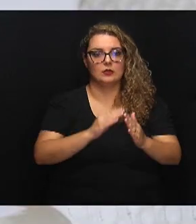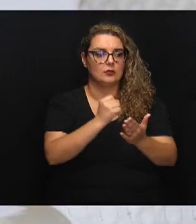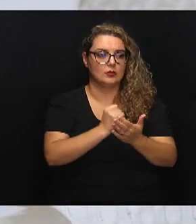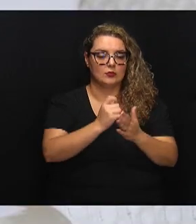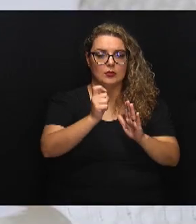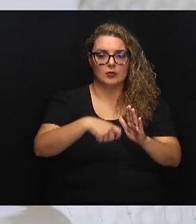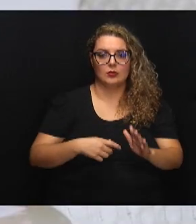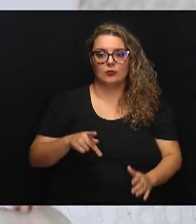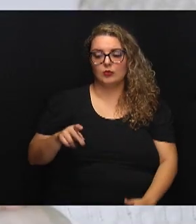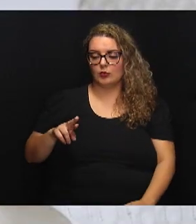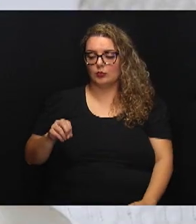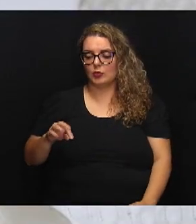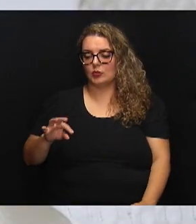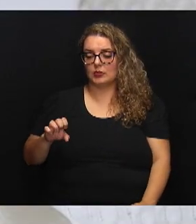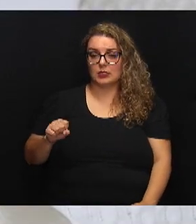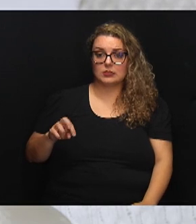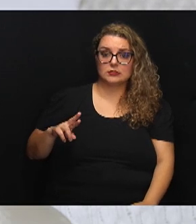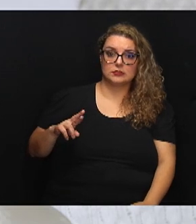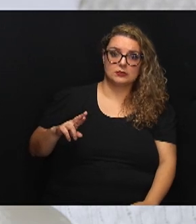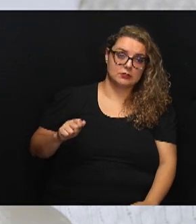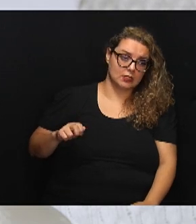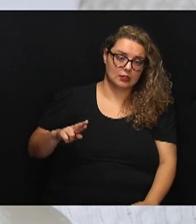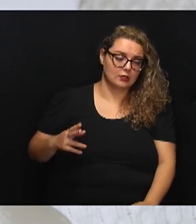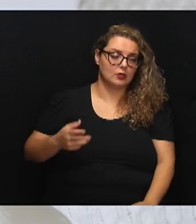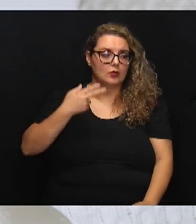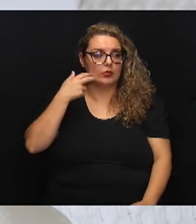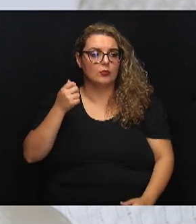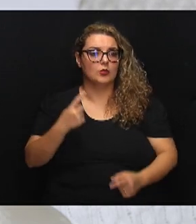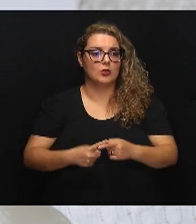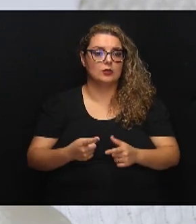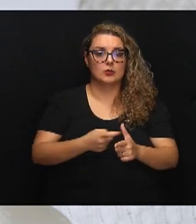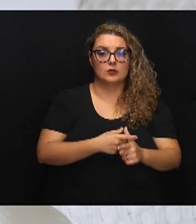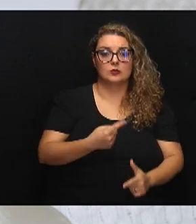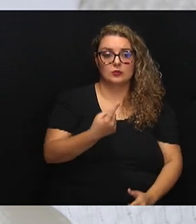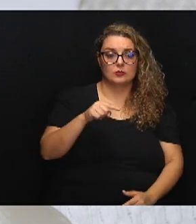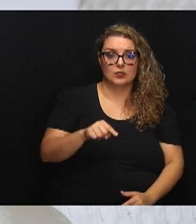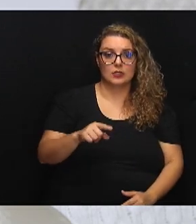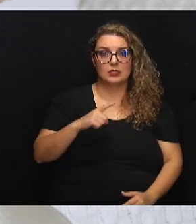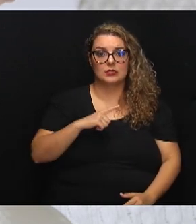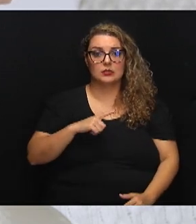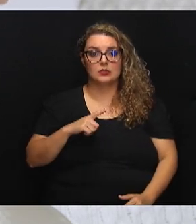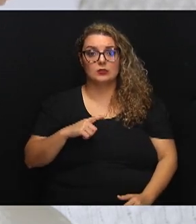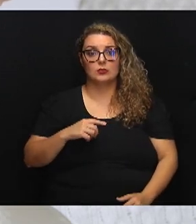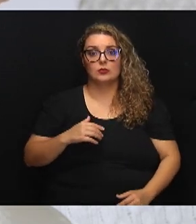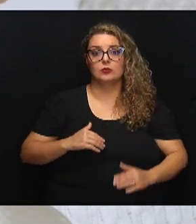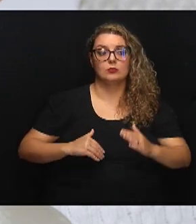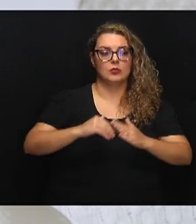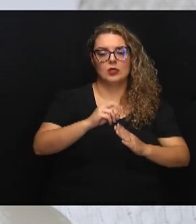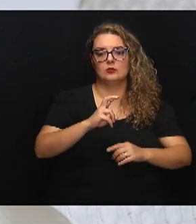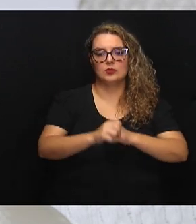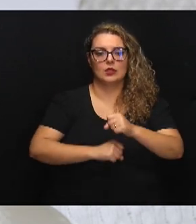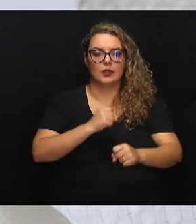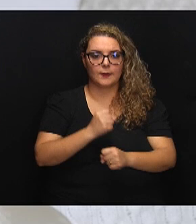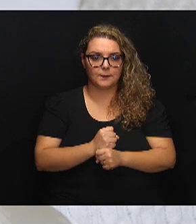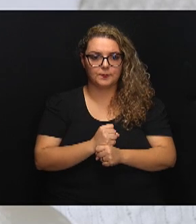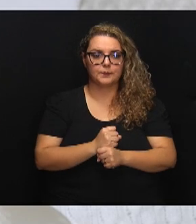protestar o Rafael porque ele me deve R$ 1.000. Esse protesto ele tem uma vida útil que vai durar no máximo 5 anos. Então, esse protesto, depois de 5 anos, ele sai.